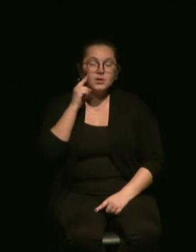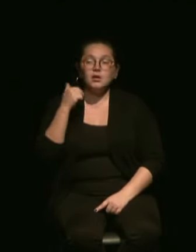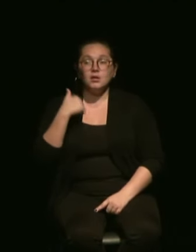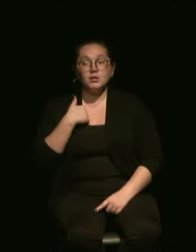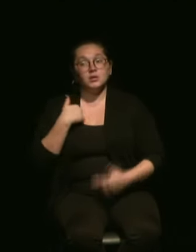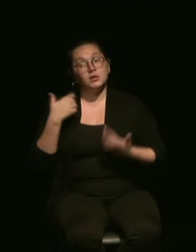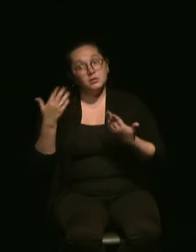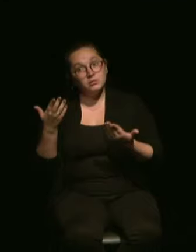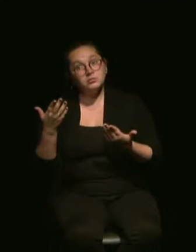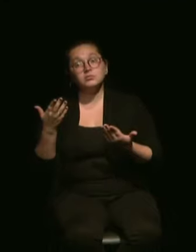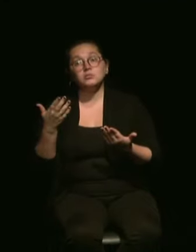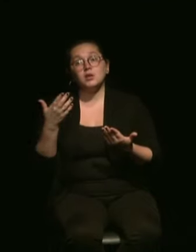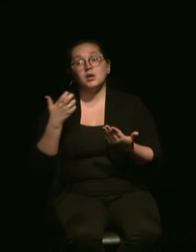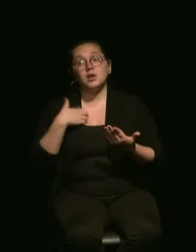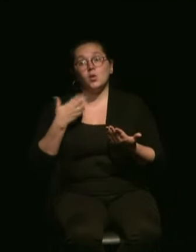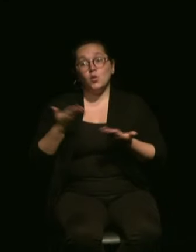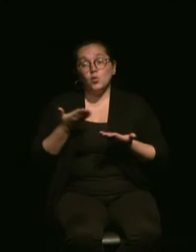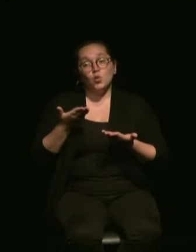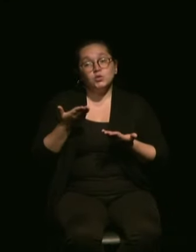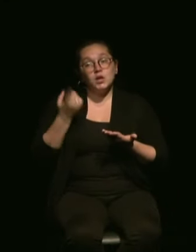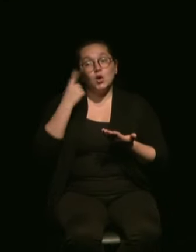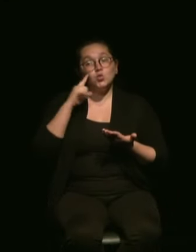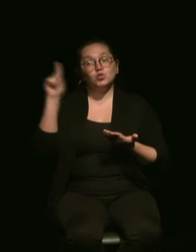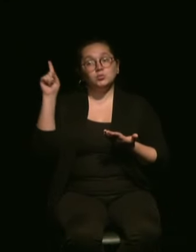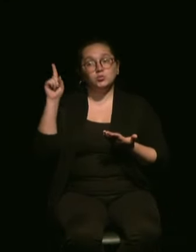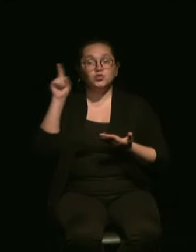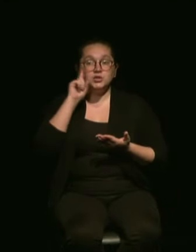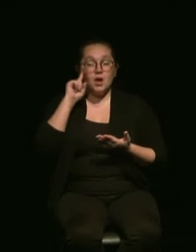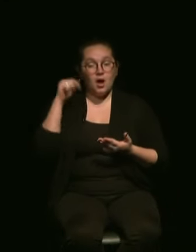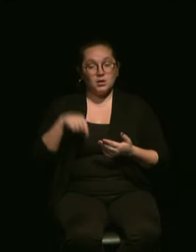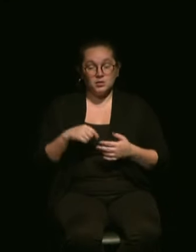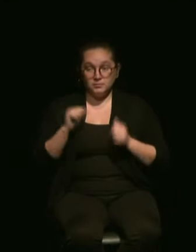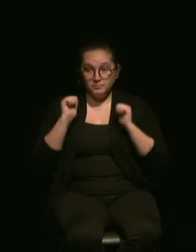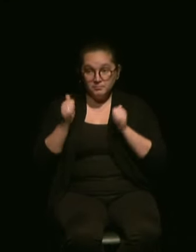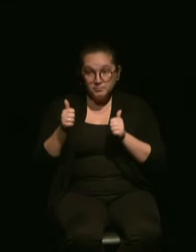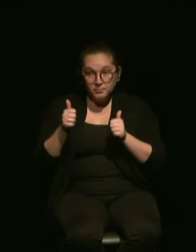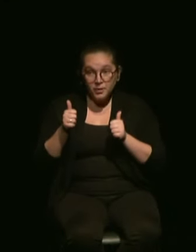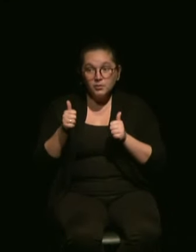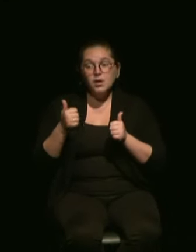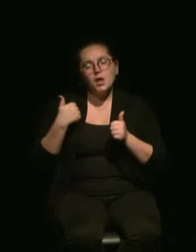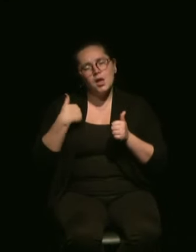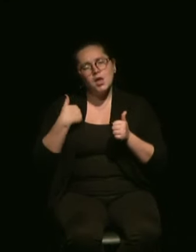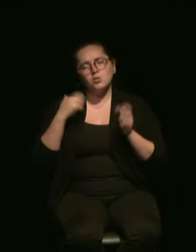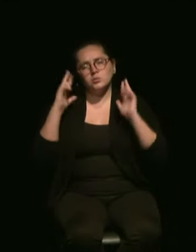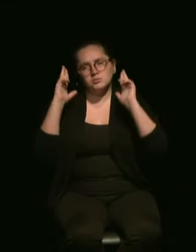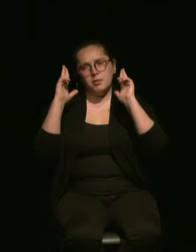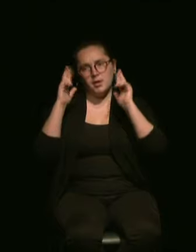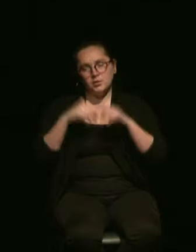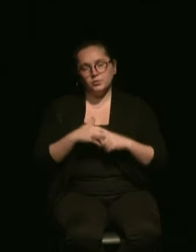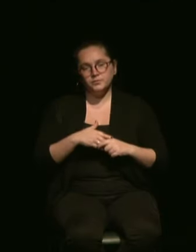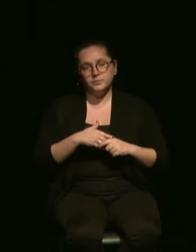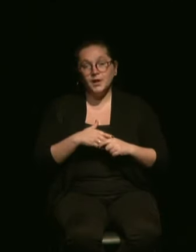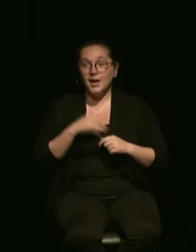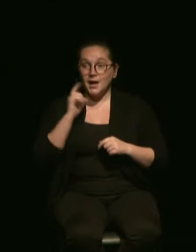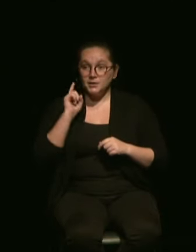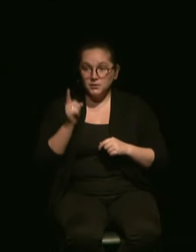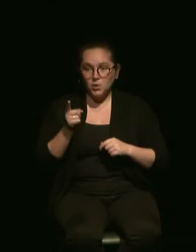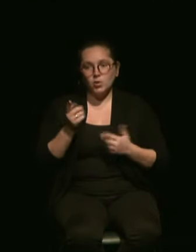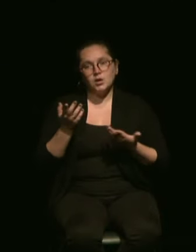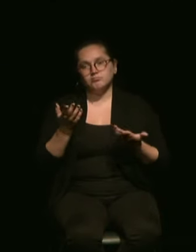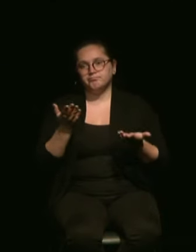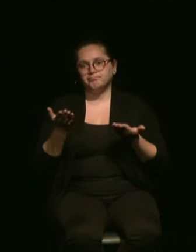então hoje é praticamente o último dia, penúltimo dia. Tá bom? Tá bom. Eu espero que a